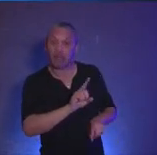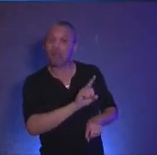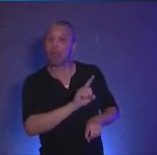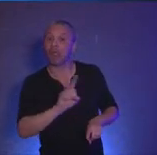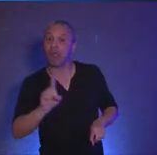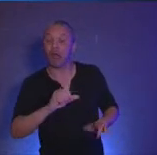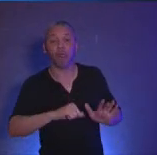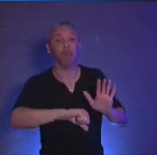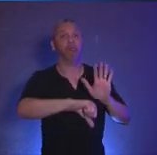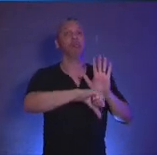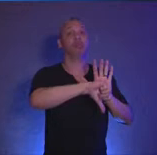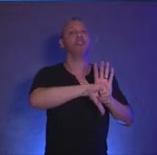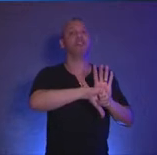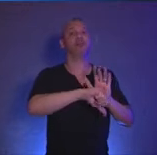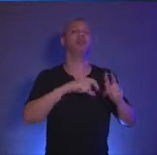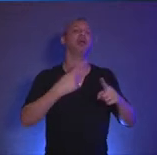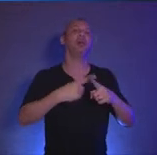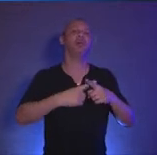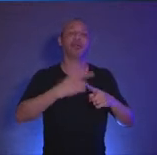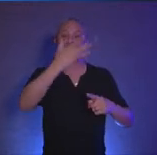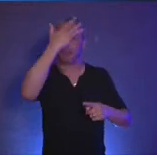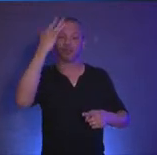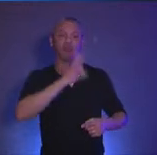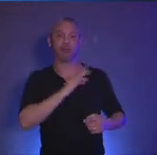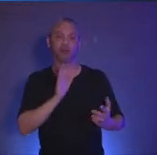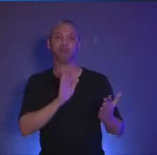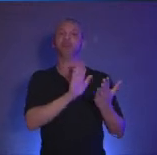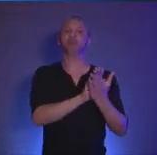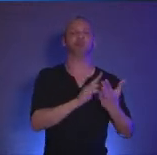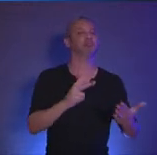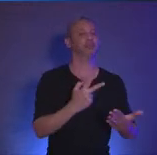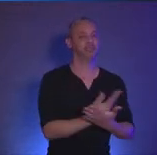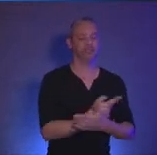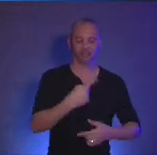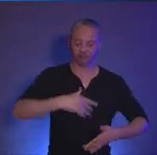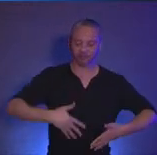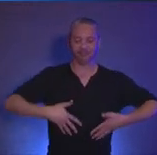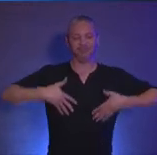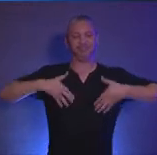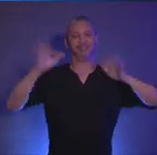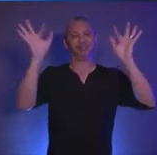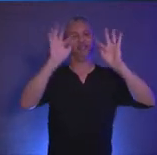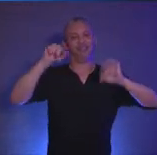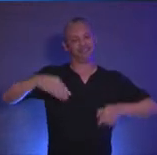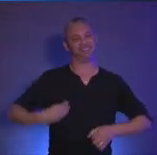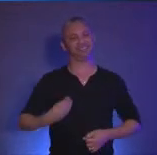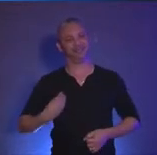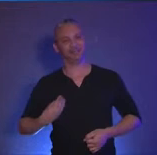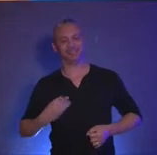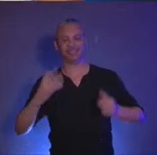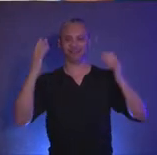em abordagens ilícitas. Então, a gente está muito feliz e muito orgulhoso de estar aqui hoje. Muito obrigado.